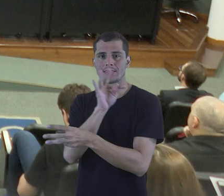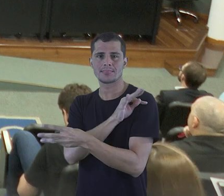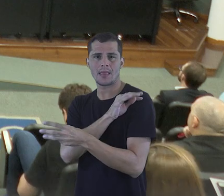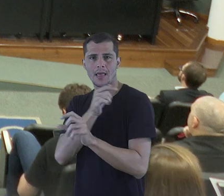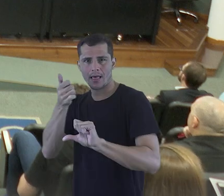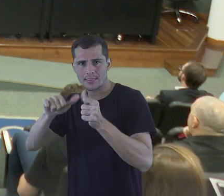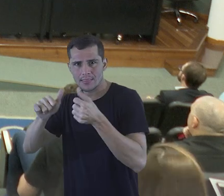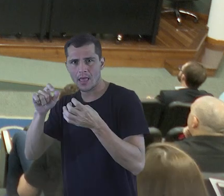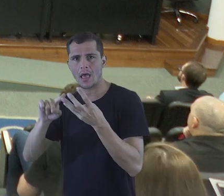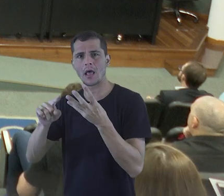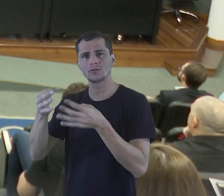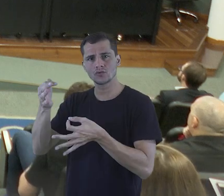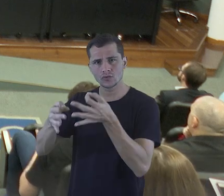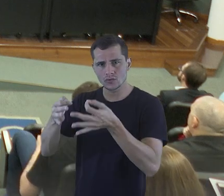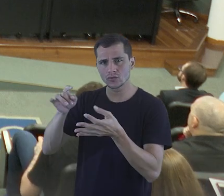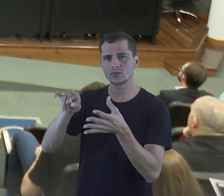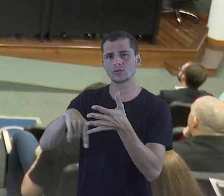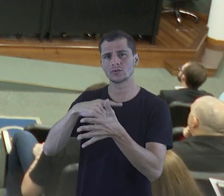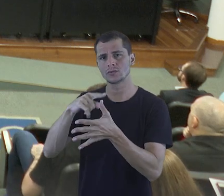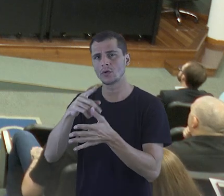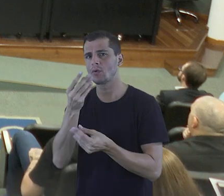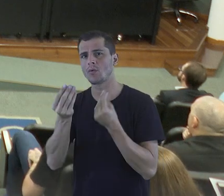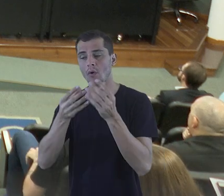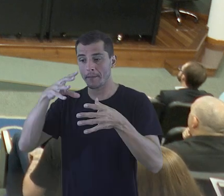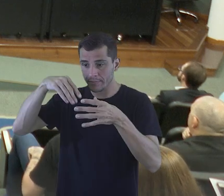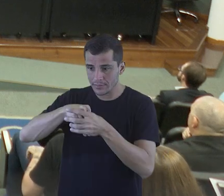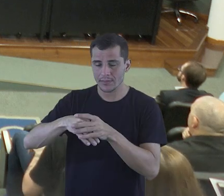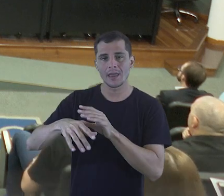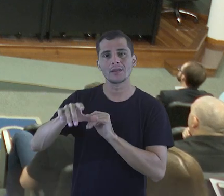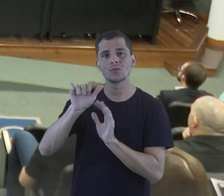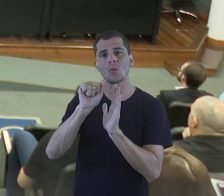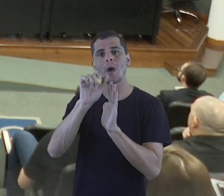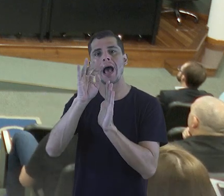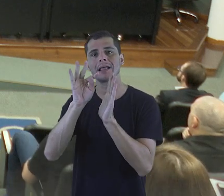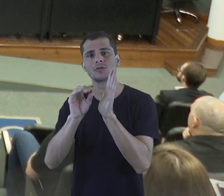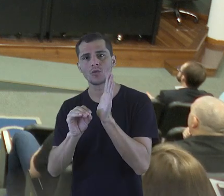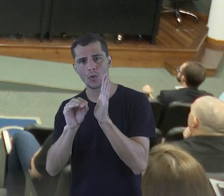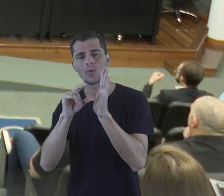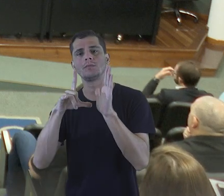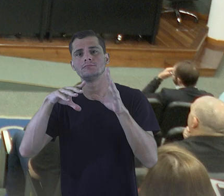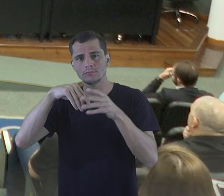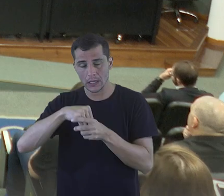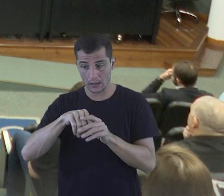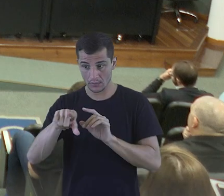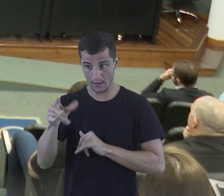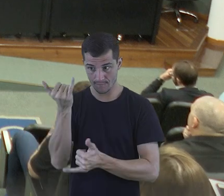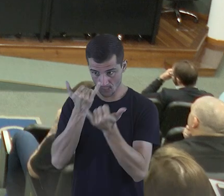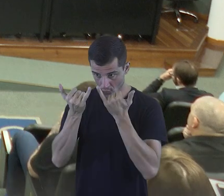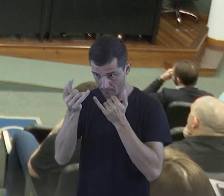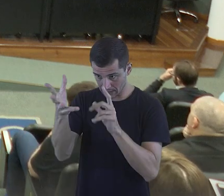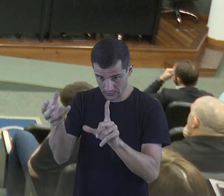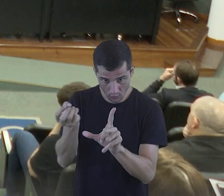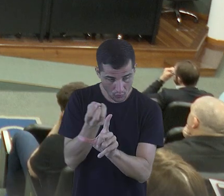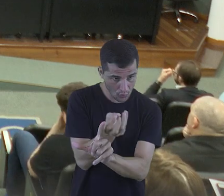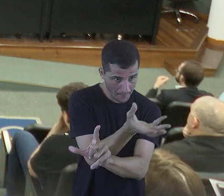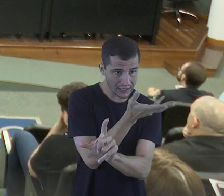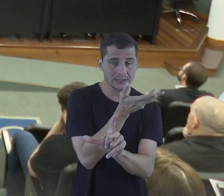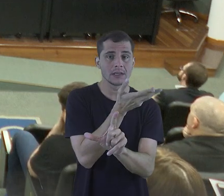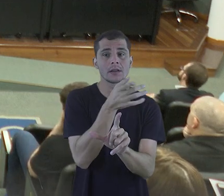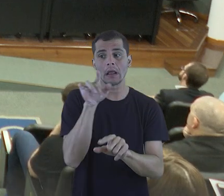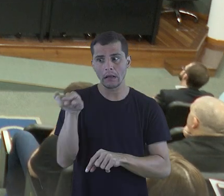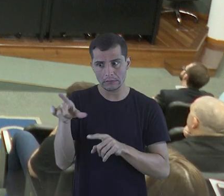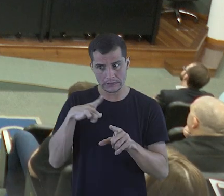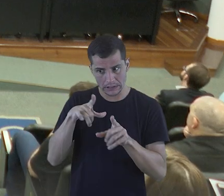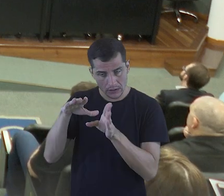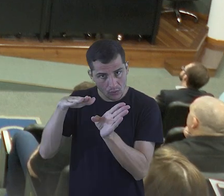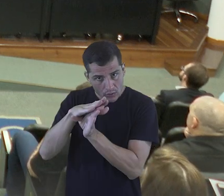administrativa celebração de contrato edição de ato normativo interno então, aquela informação que está sendo compartilhada ela tem